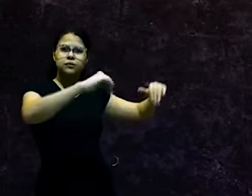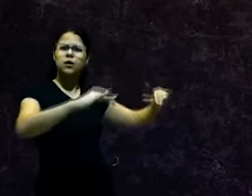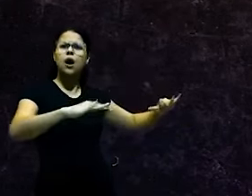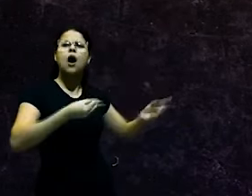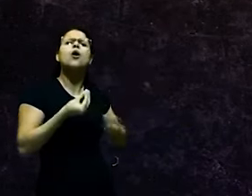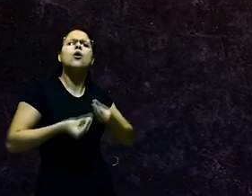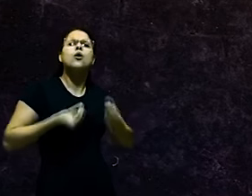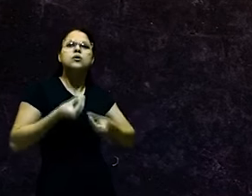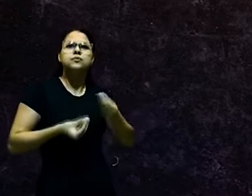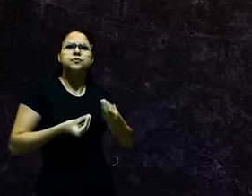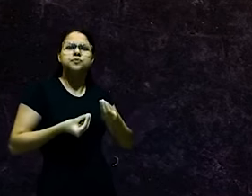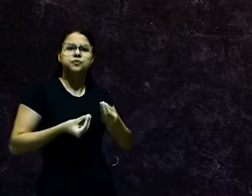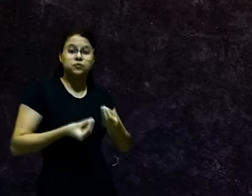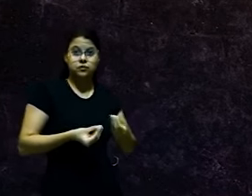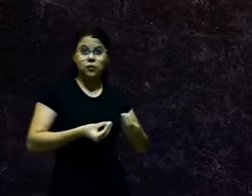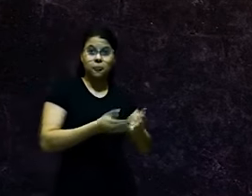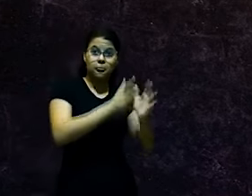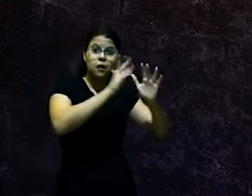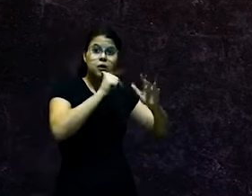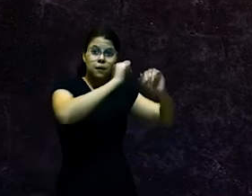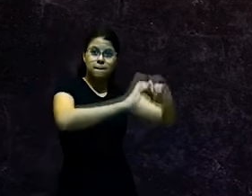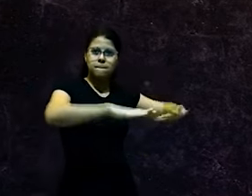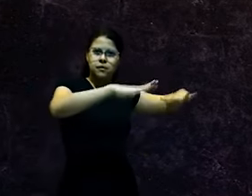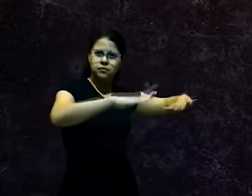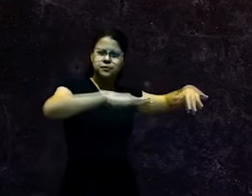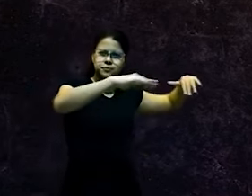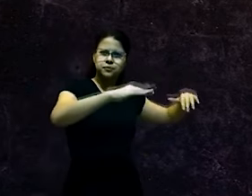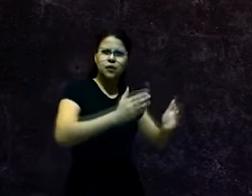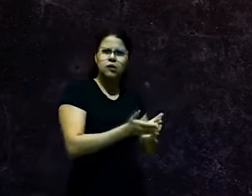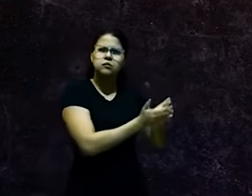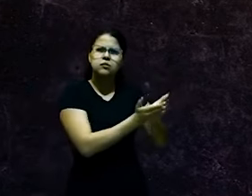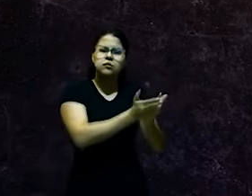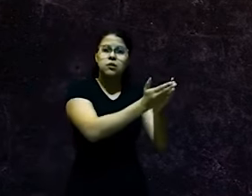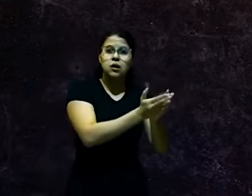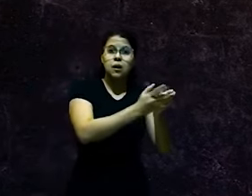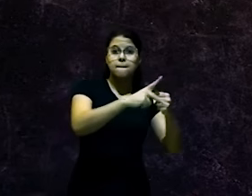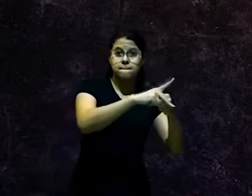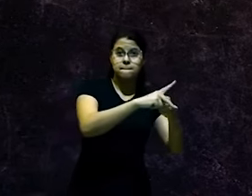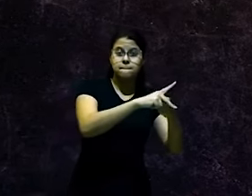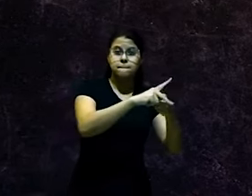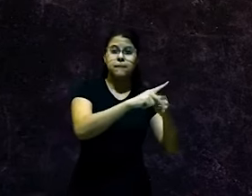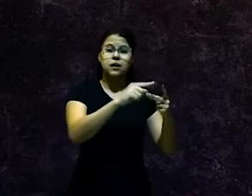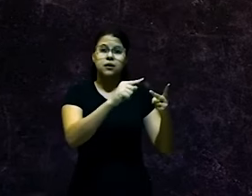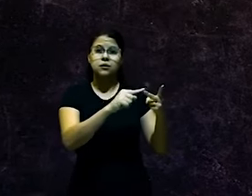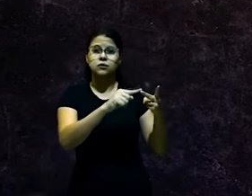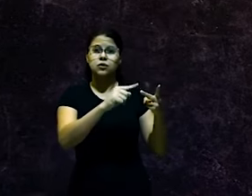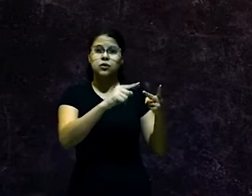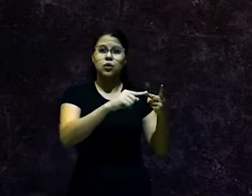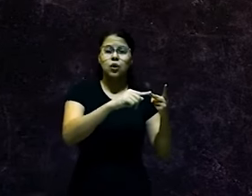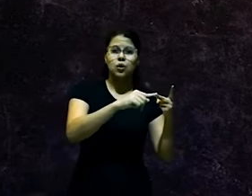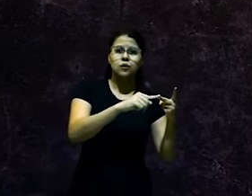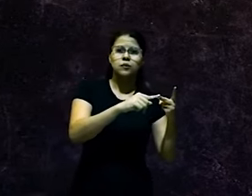manifestou estavam juntos Simão Pedro Tomé chamado ddmo Natanael que era de